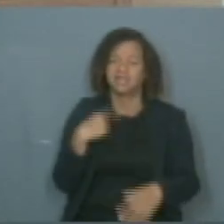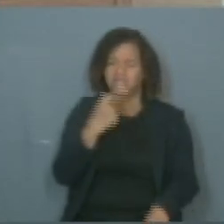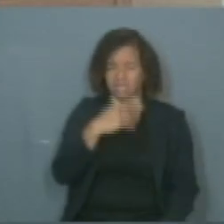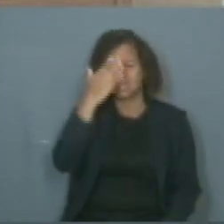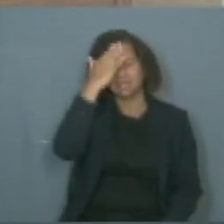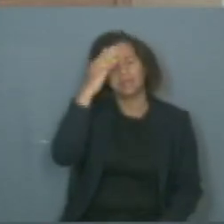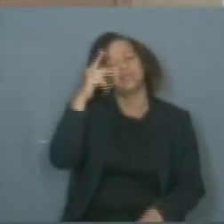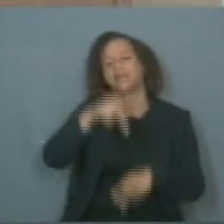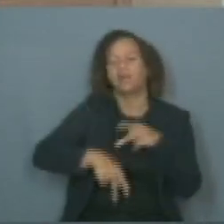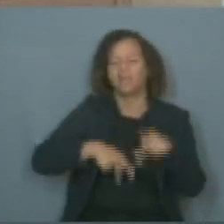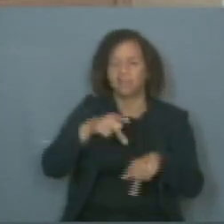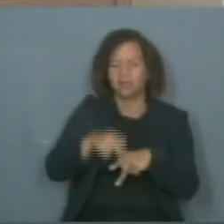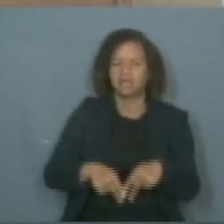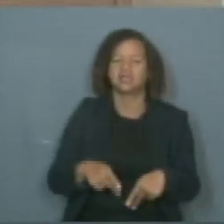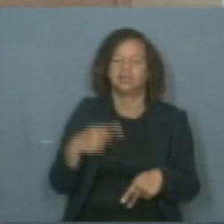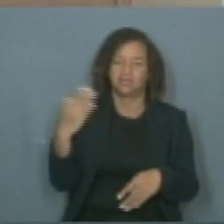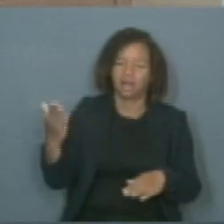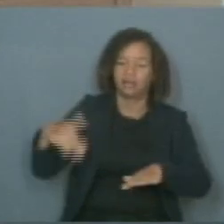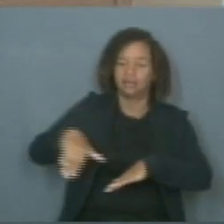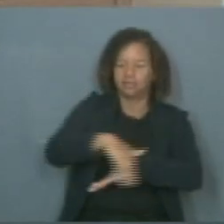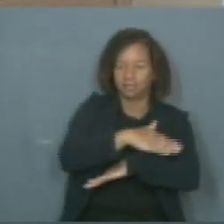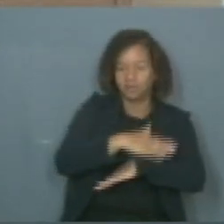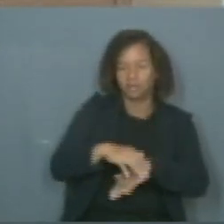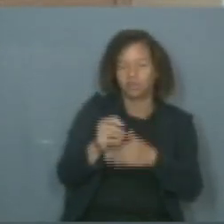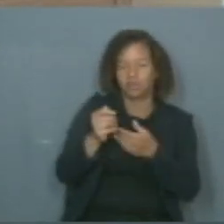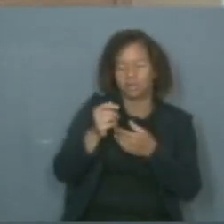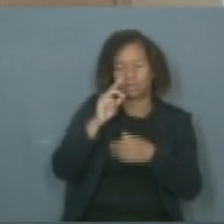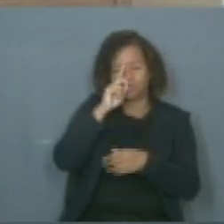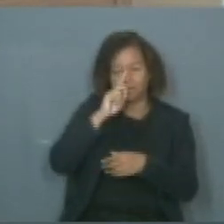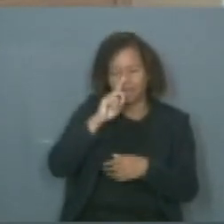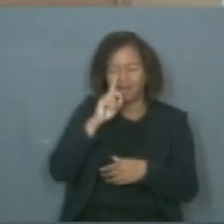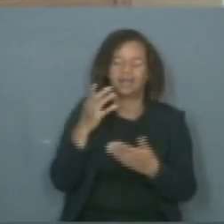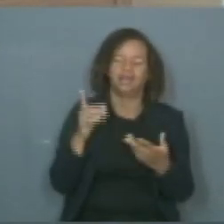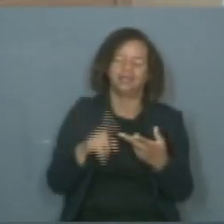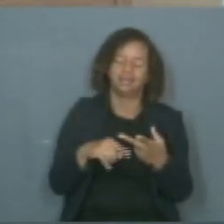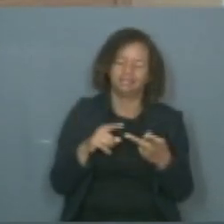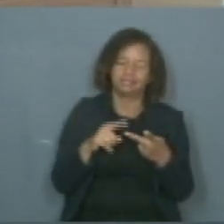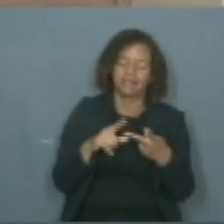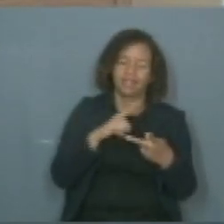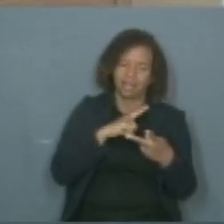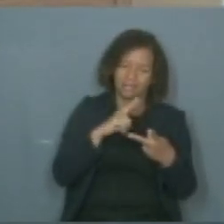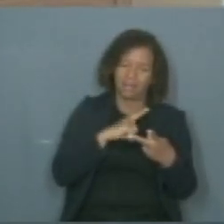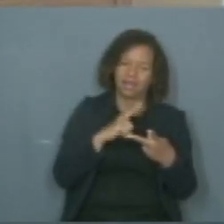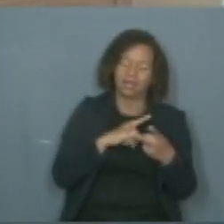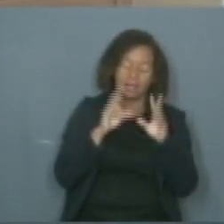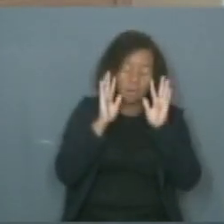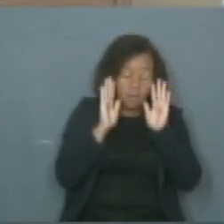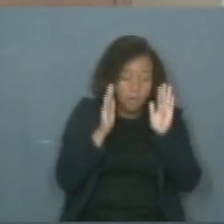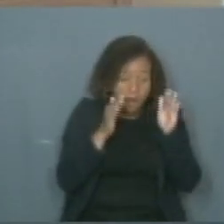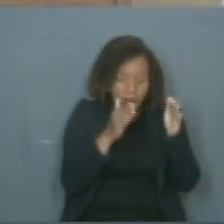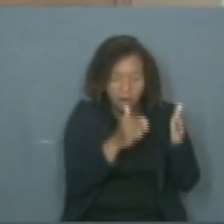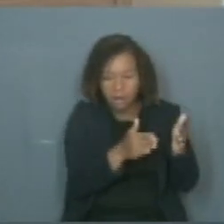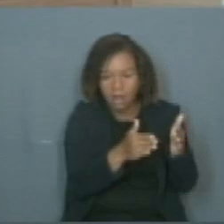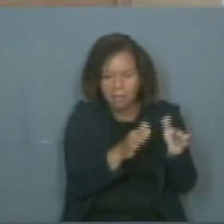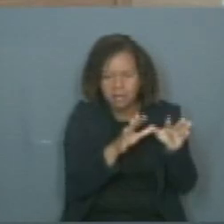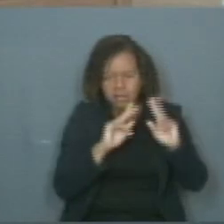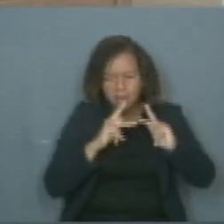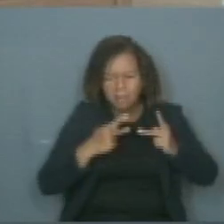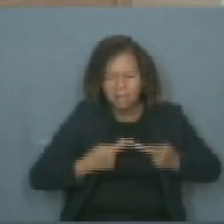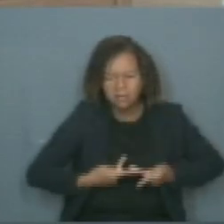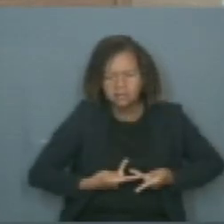que a população que está nessa situação de vulnerabilidade tem que ter um olhar mais